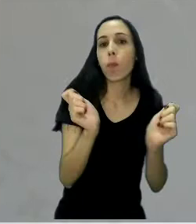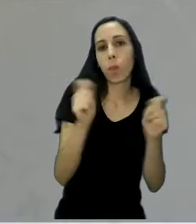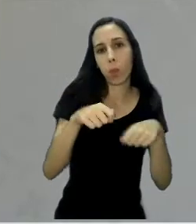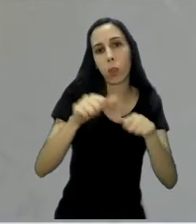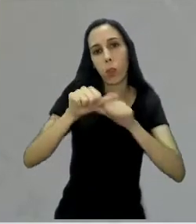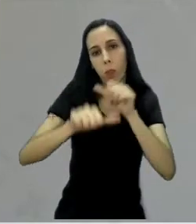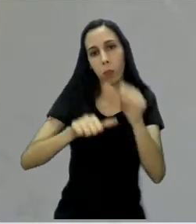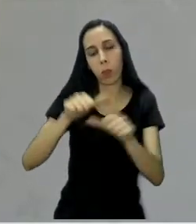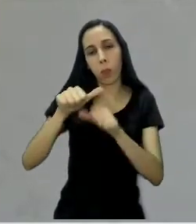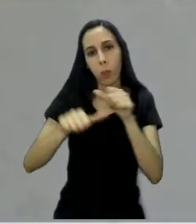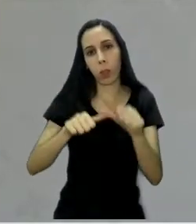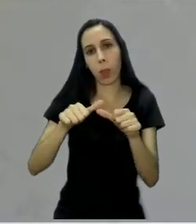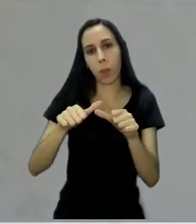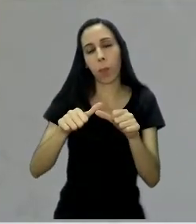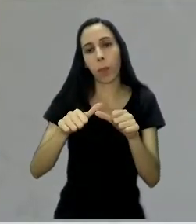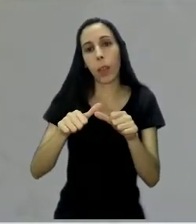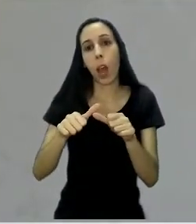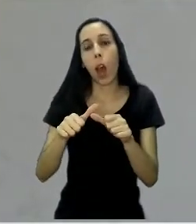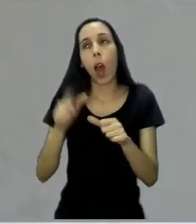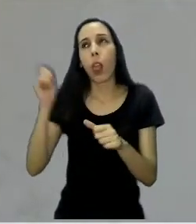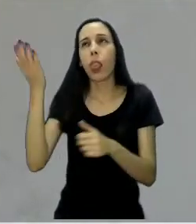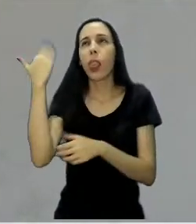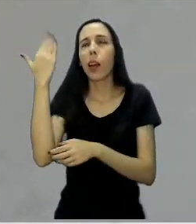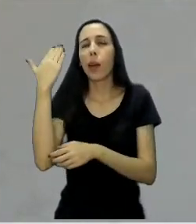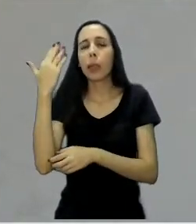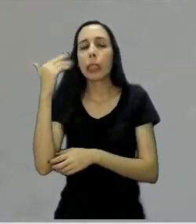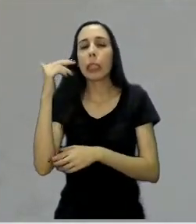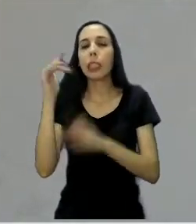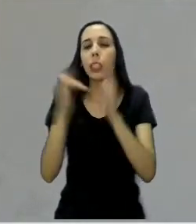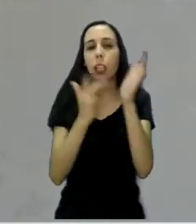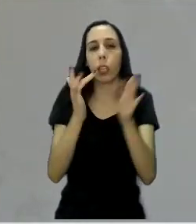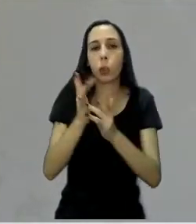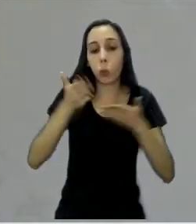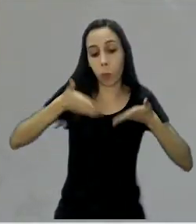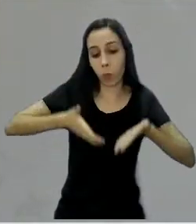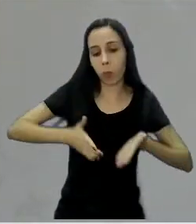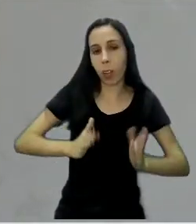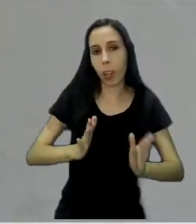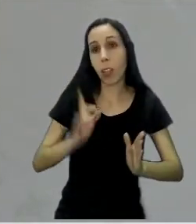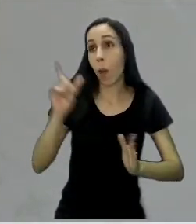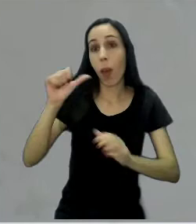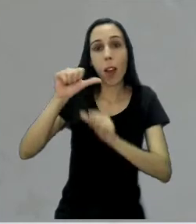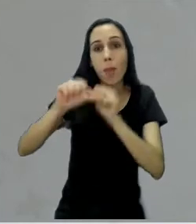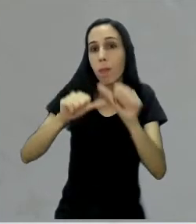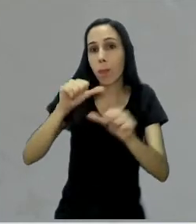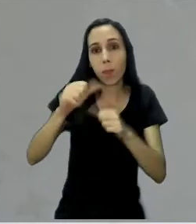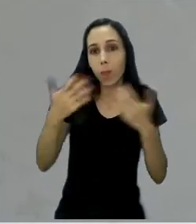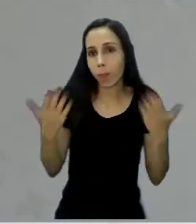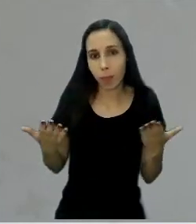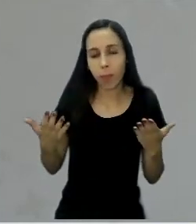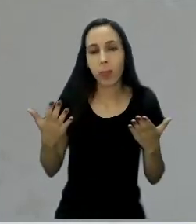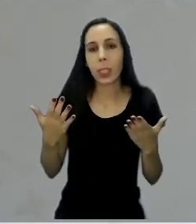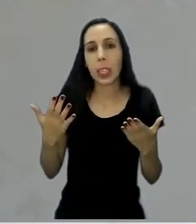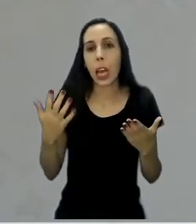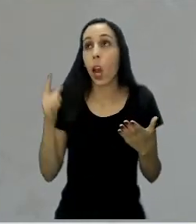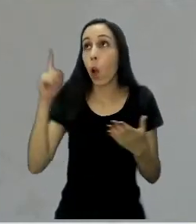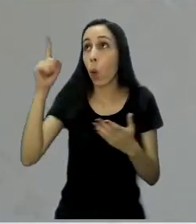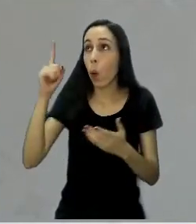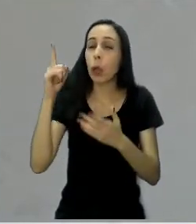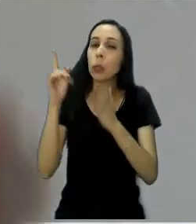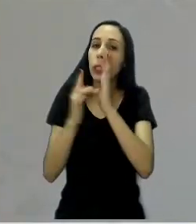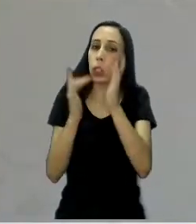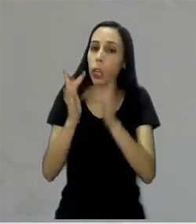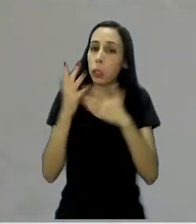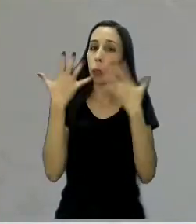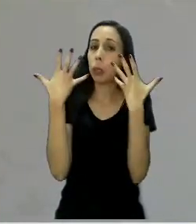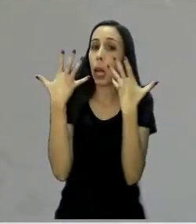mudado. Ele mudou o fim da história quando o Verbo de Deus, Jesus Cristo, se encarnou. Quando